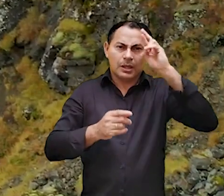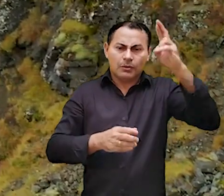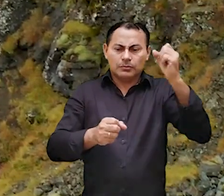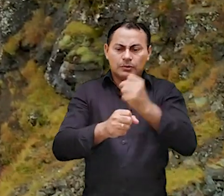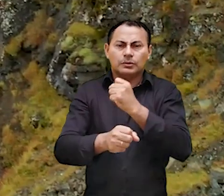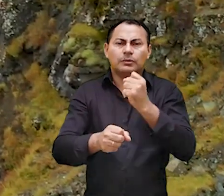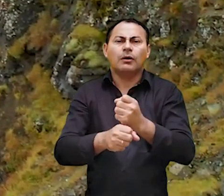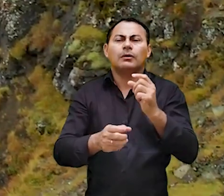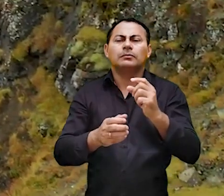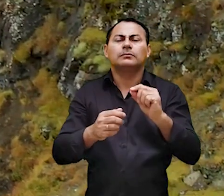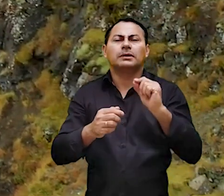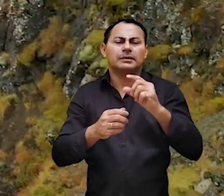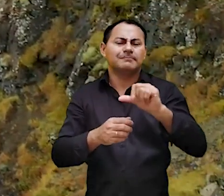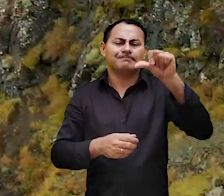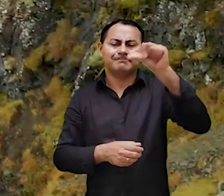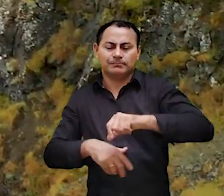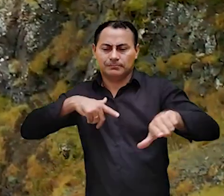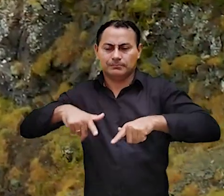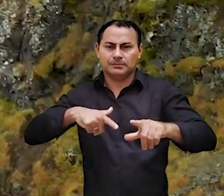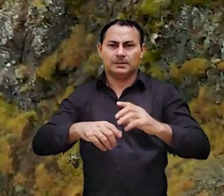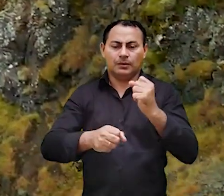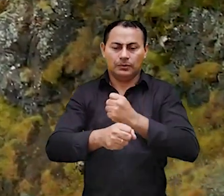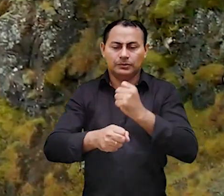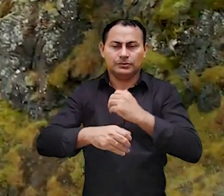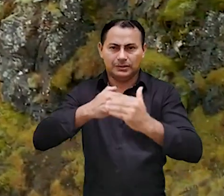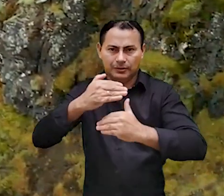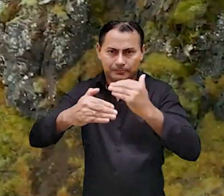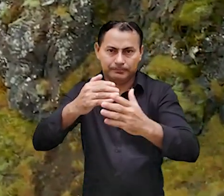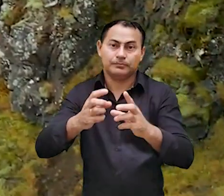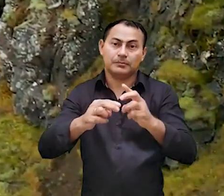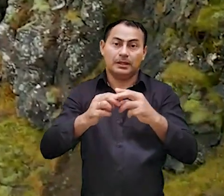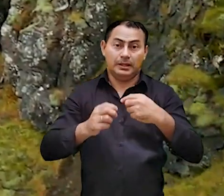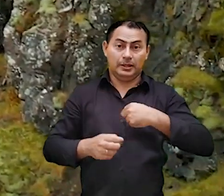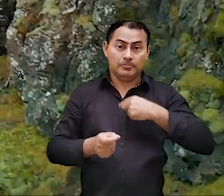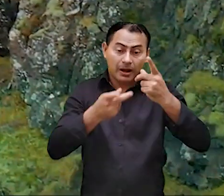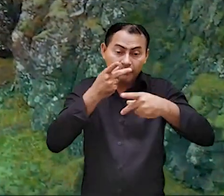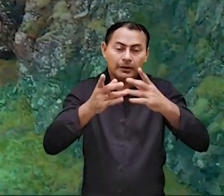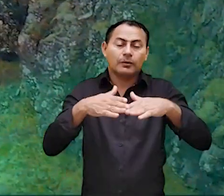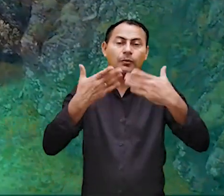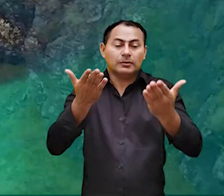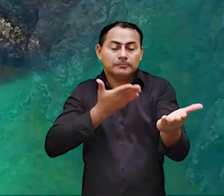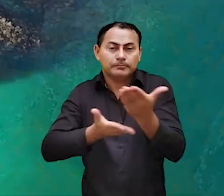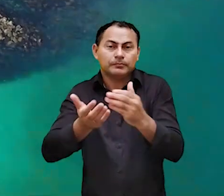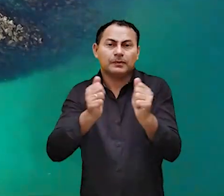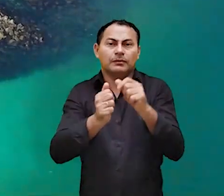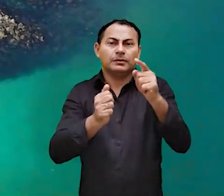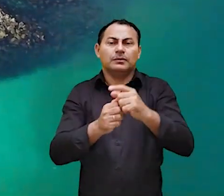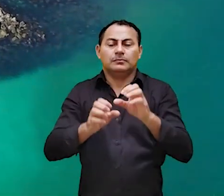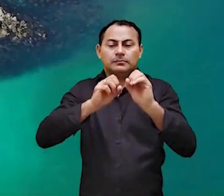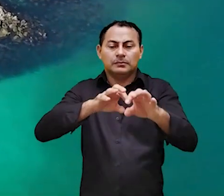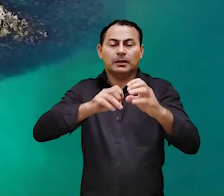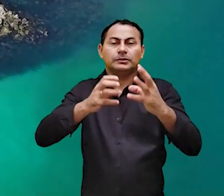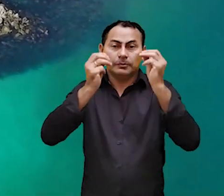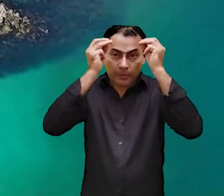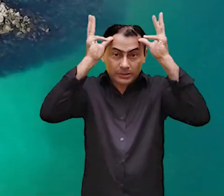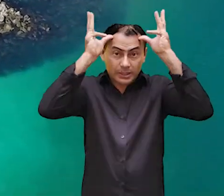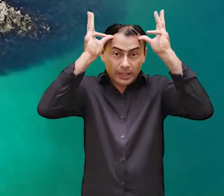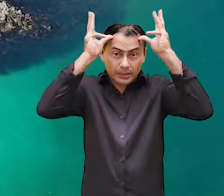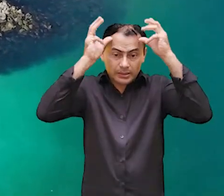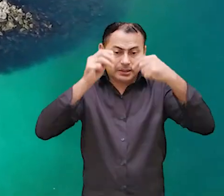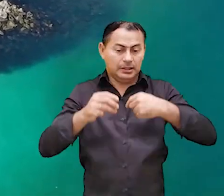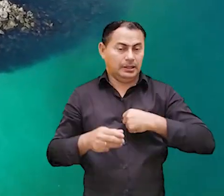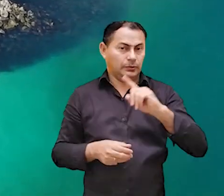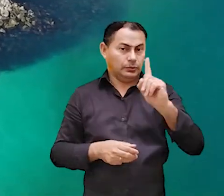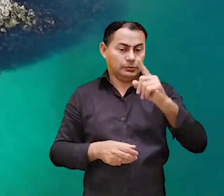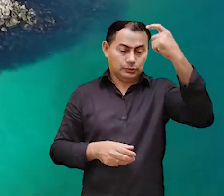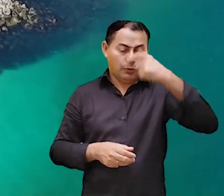não for o Senhor o construtor, será inútil trabalhar na construção. Foi isso que eu quis dizer quando compartilhei com vocês os ensinos de